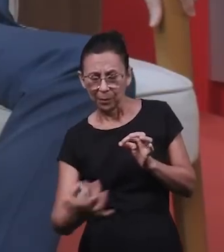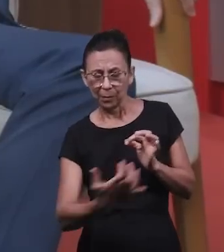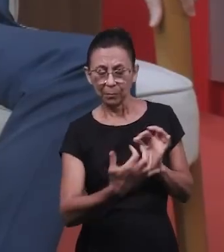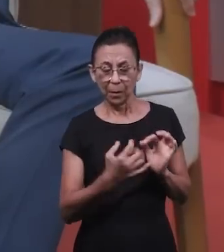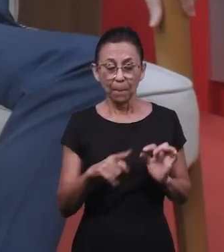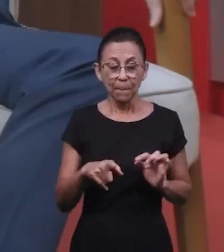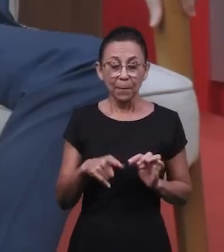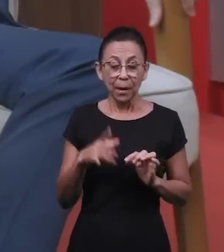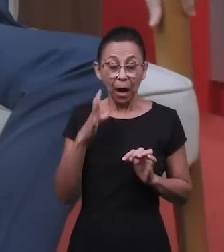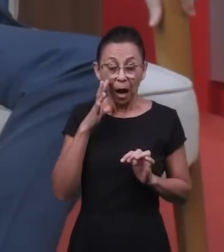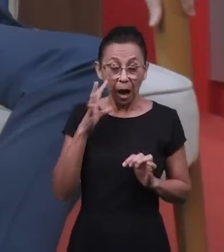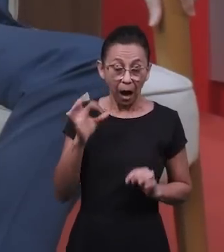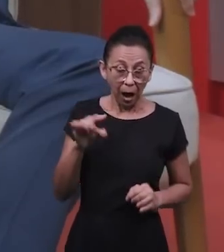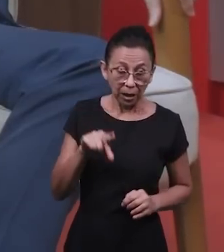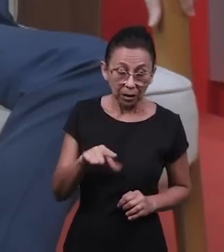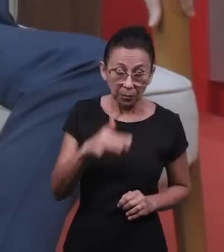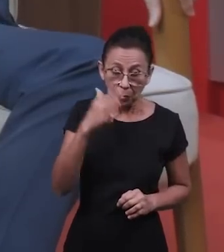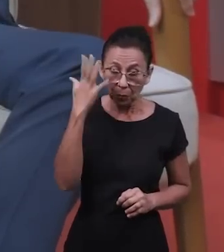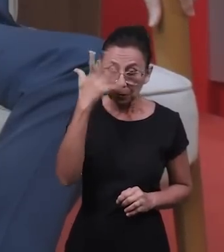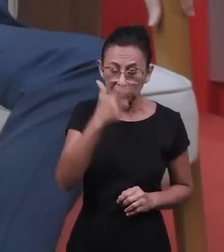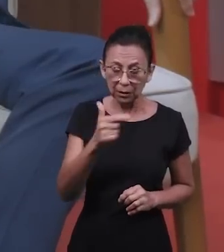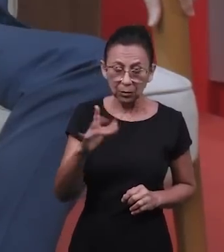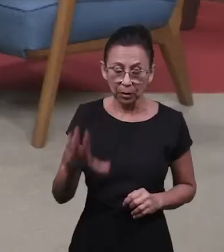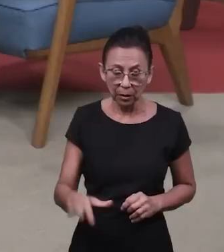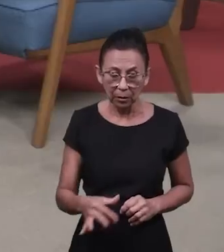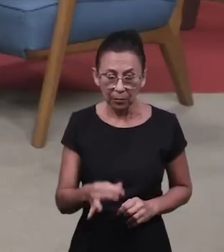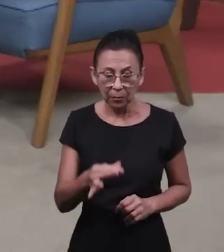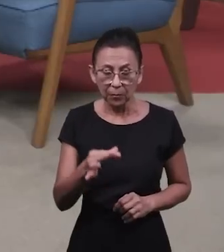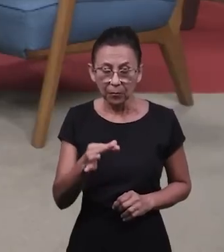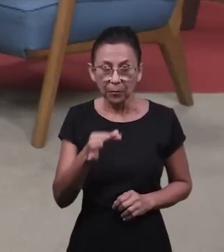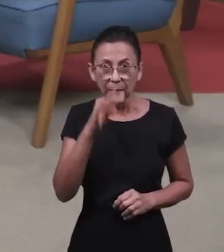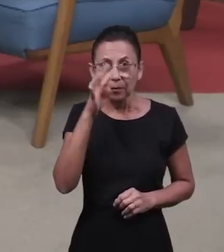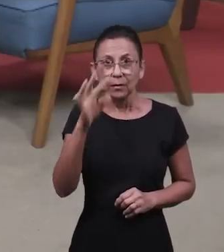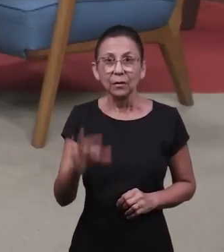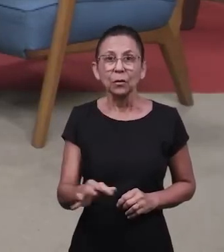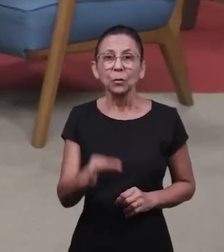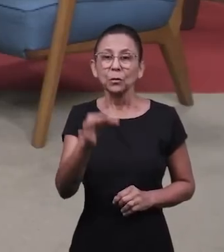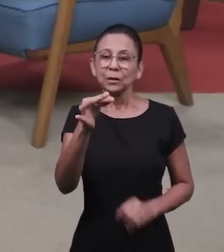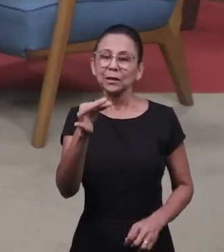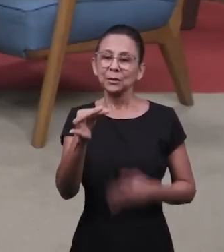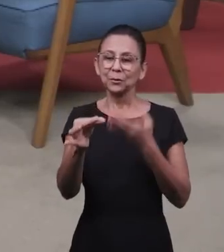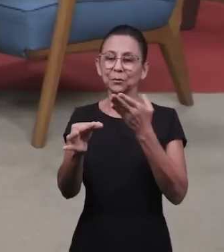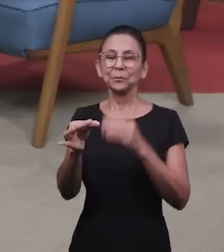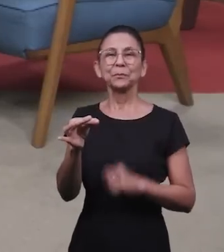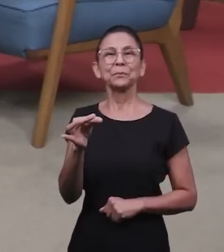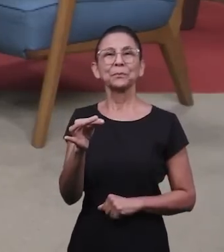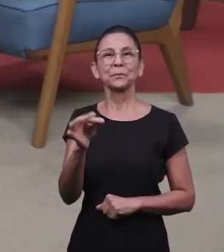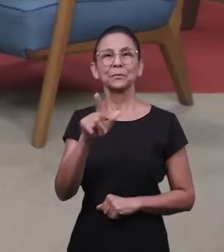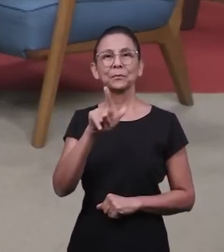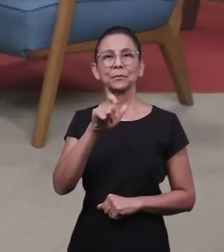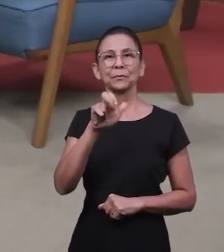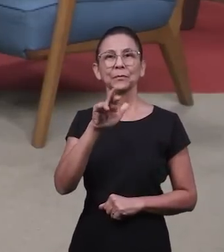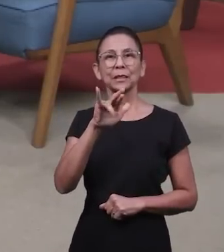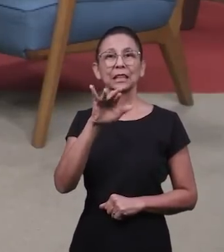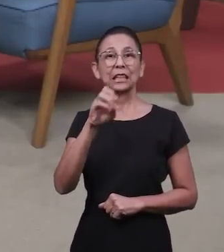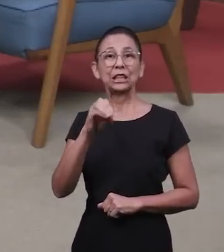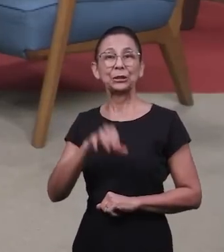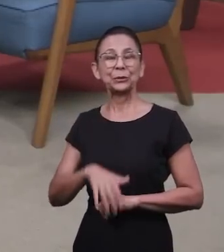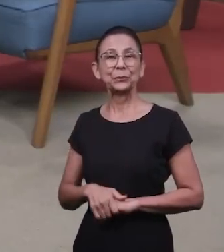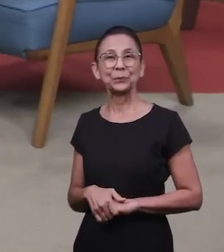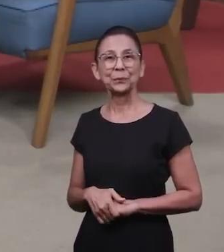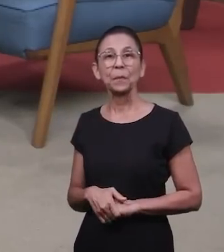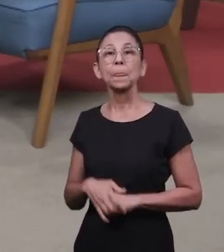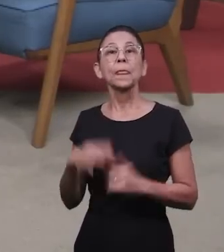lírio. É isso que acontece com o crente, com o servo fiel, com o jovem fiel, com a irmã, com o adolescente.